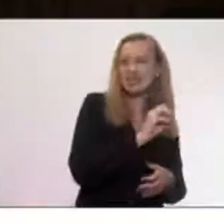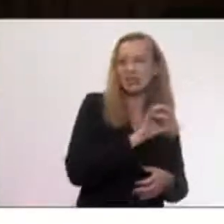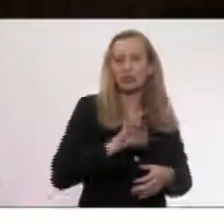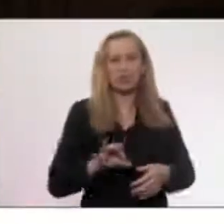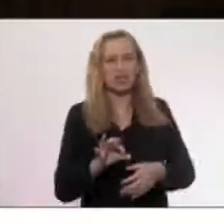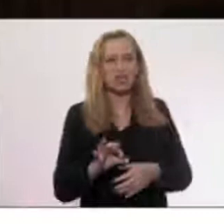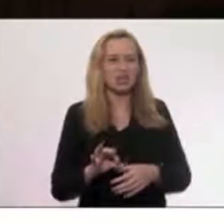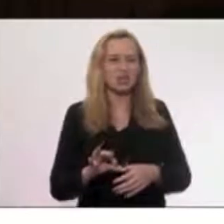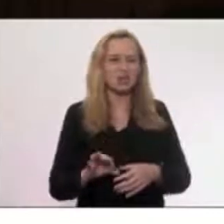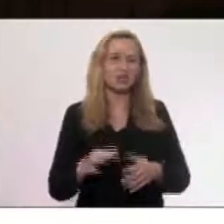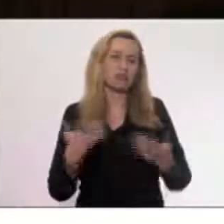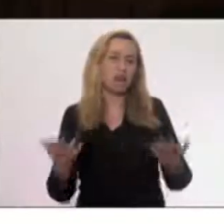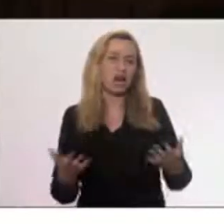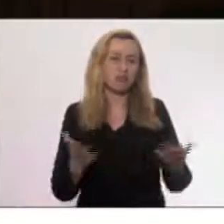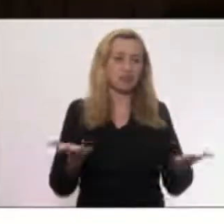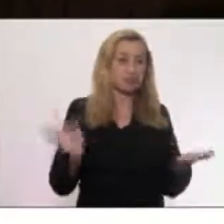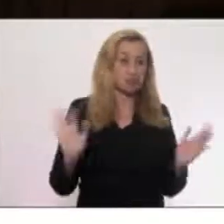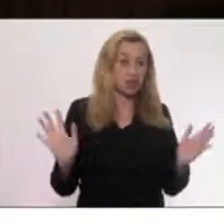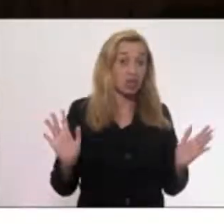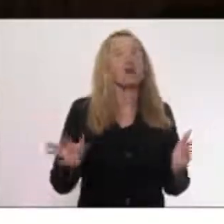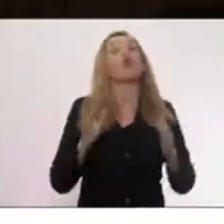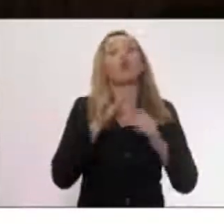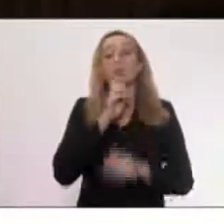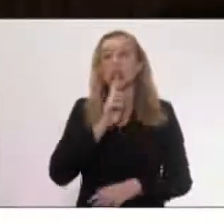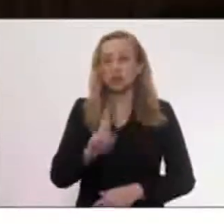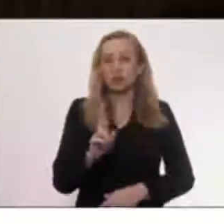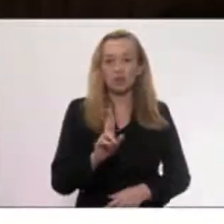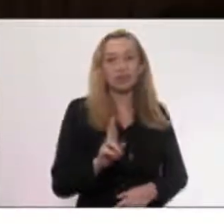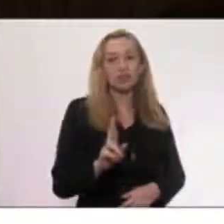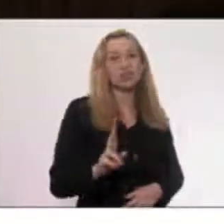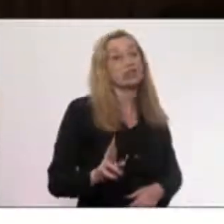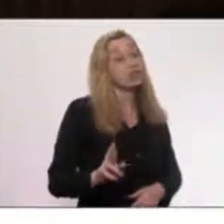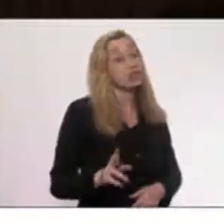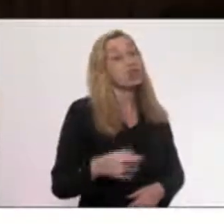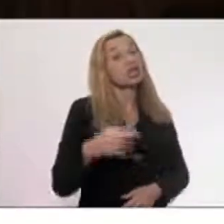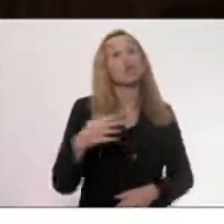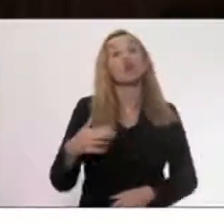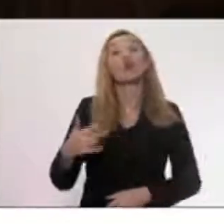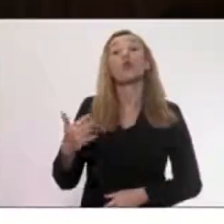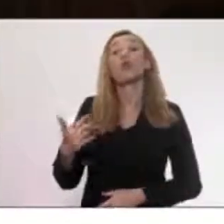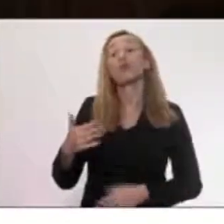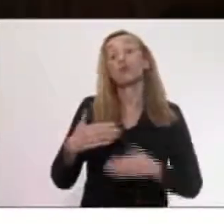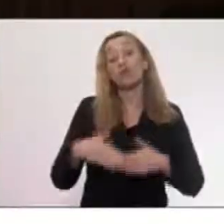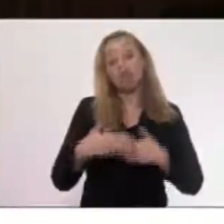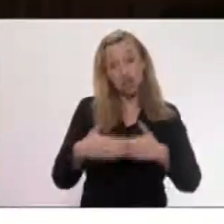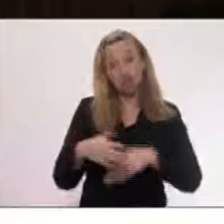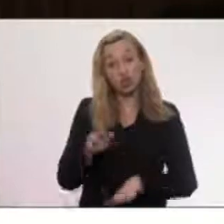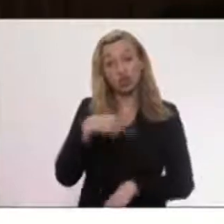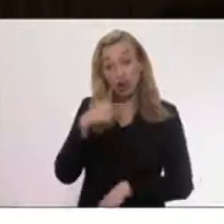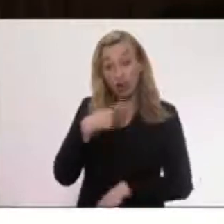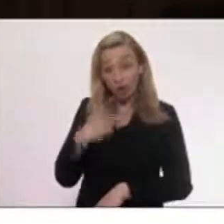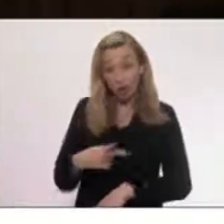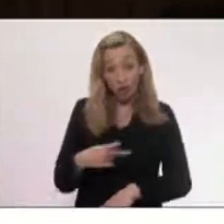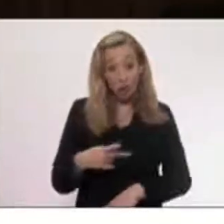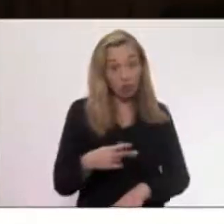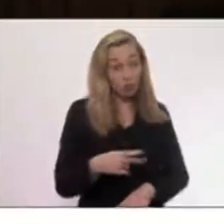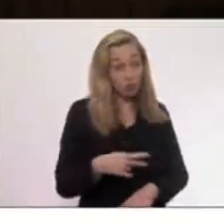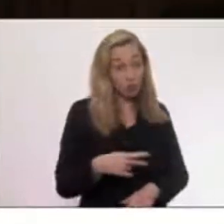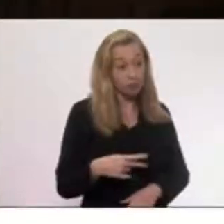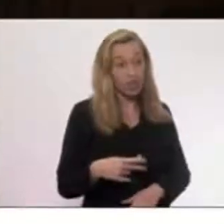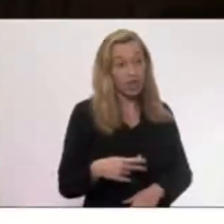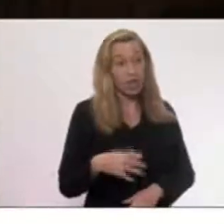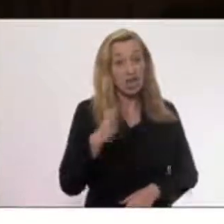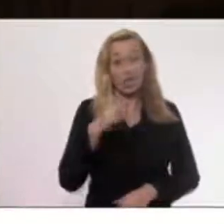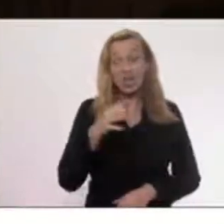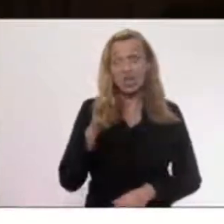se é 3%. O resultado, segundo o ministro, até uma nova confusão surgir, a gente espera